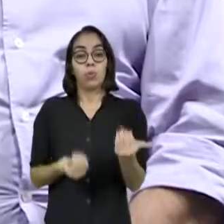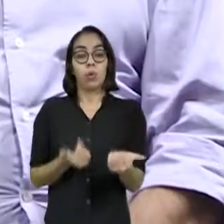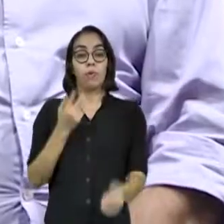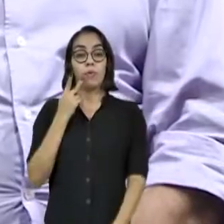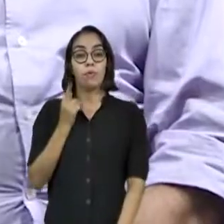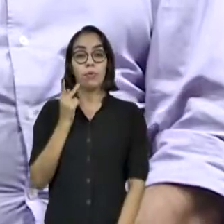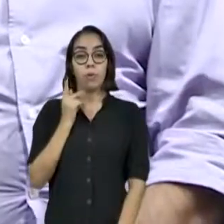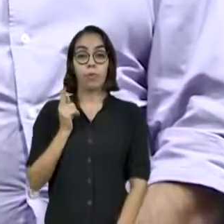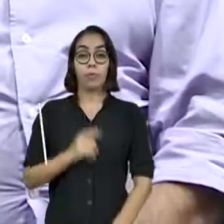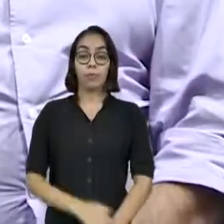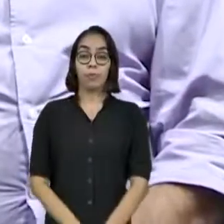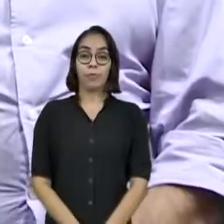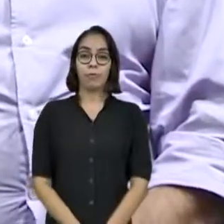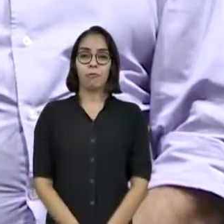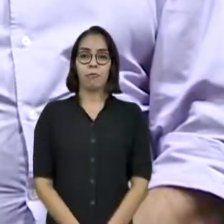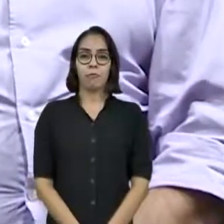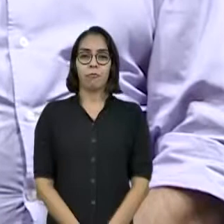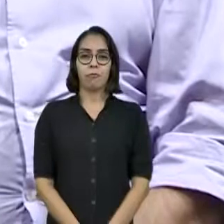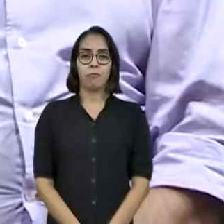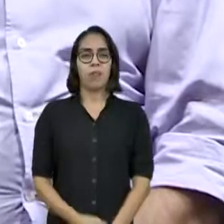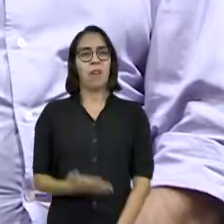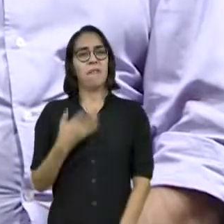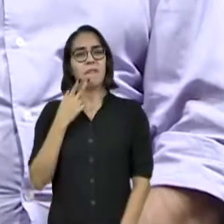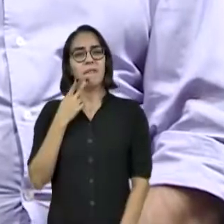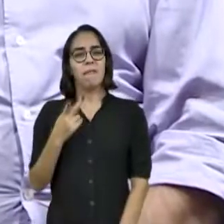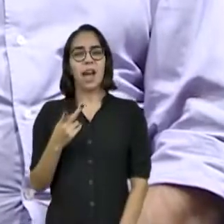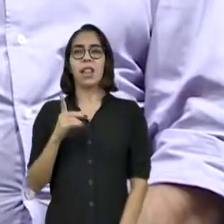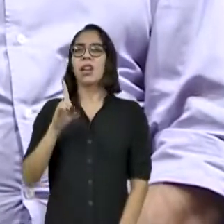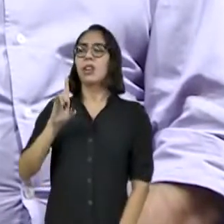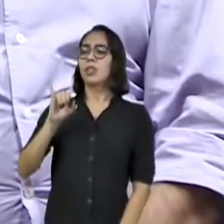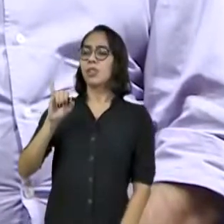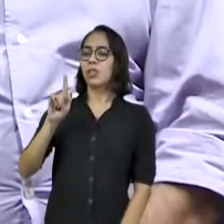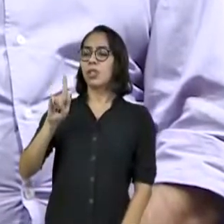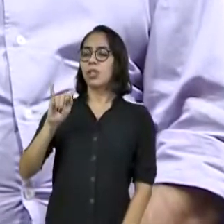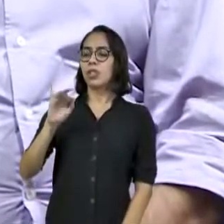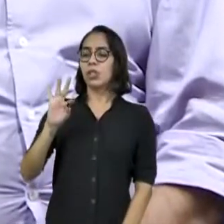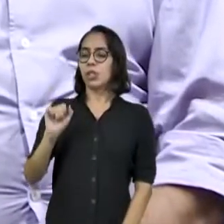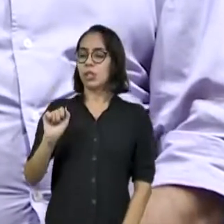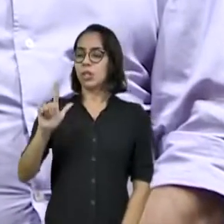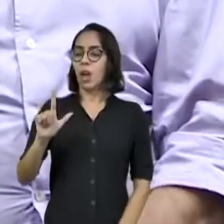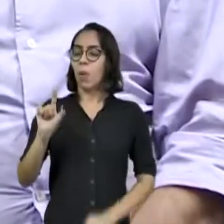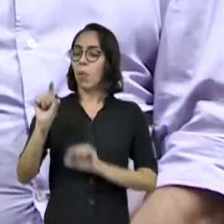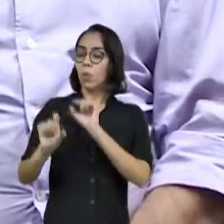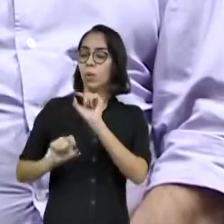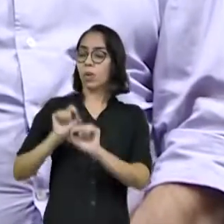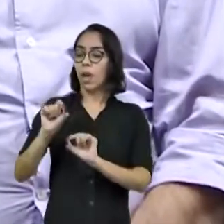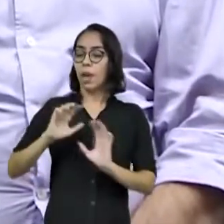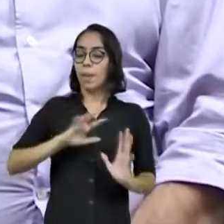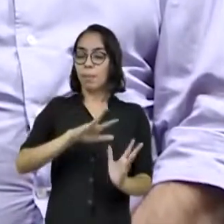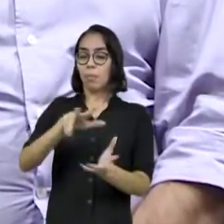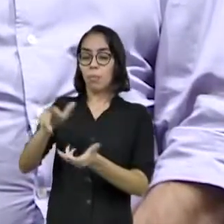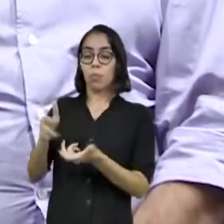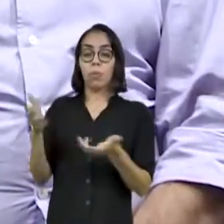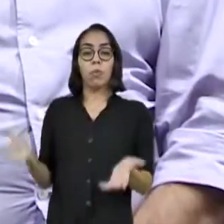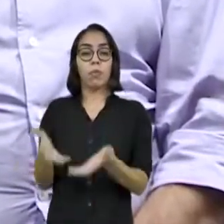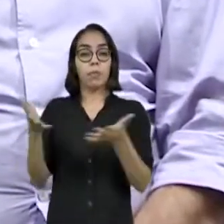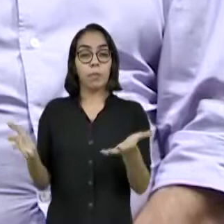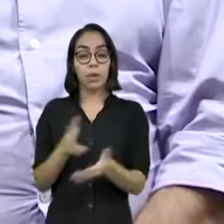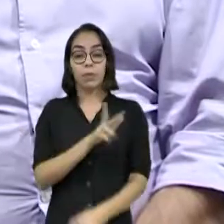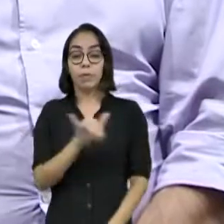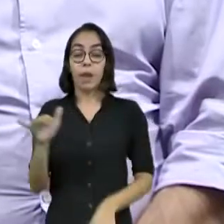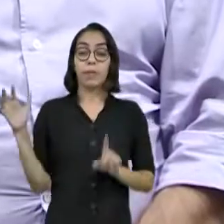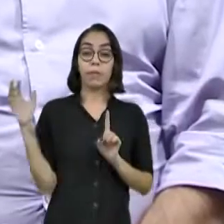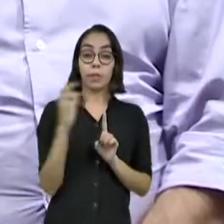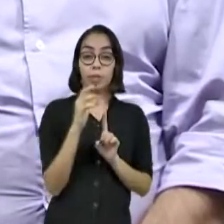fala desta transformação digital que movimenta o mundo, a nós também aqui, né?